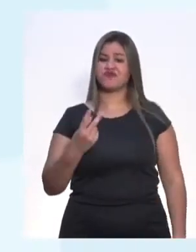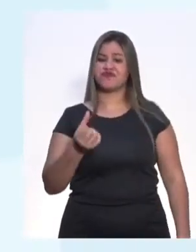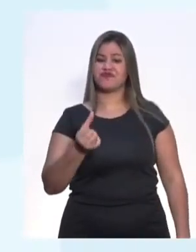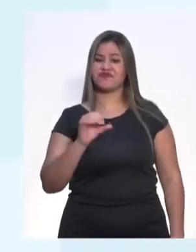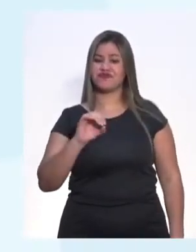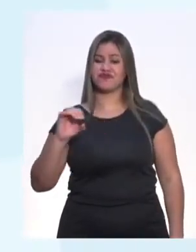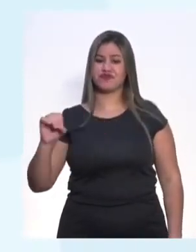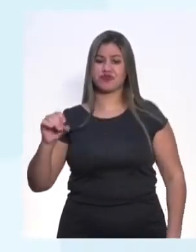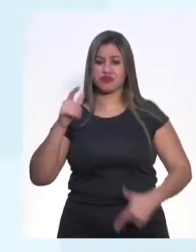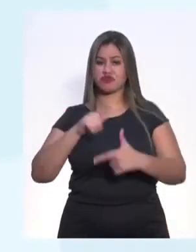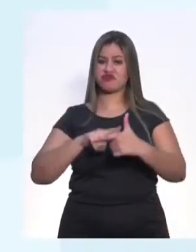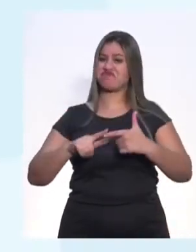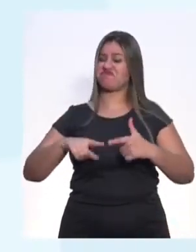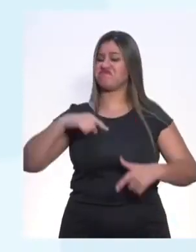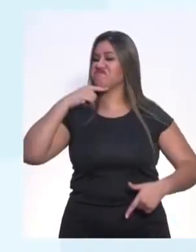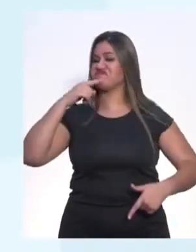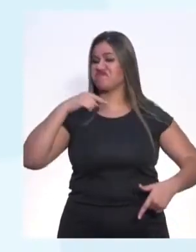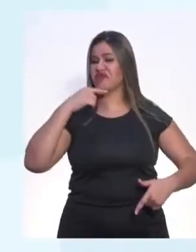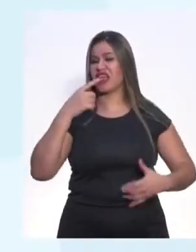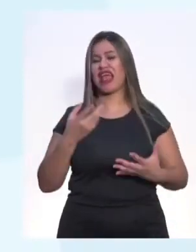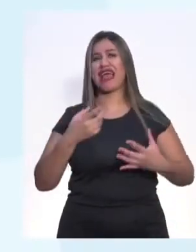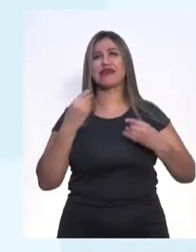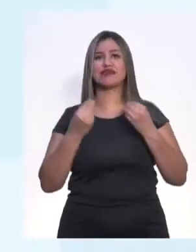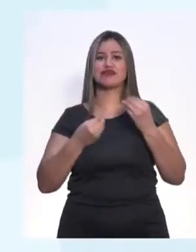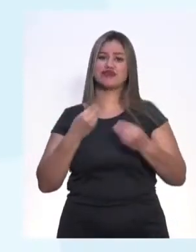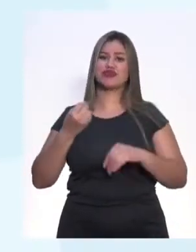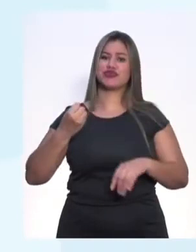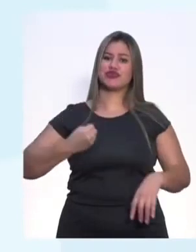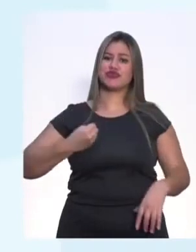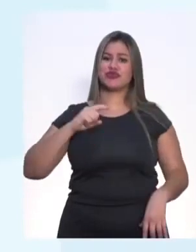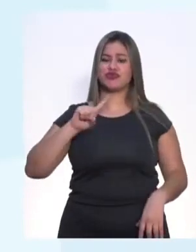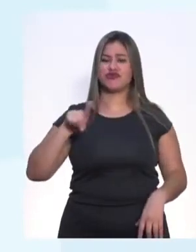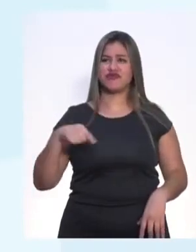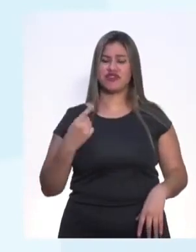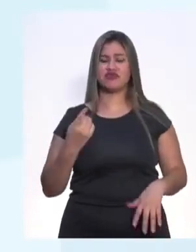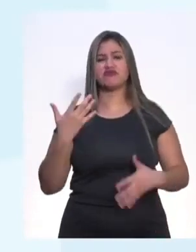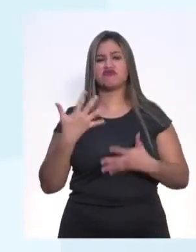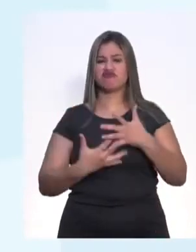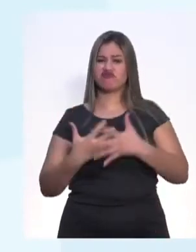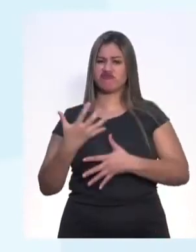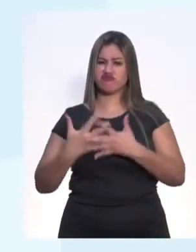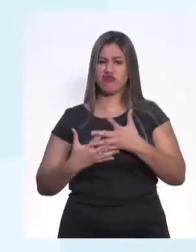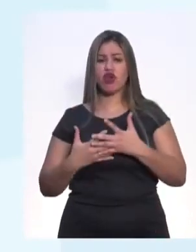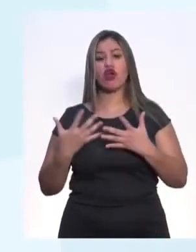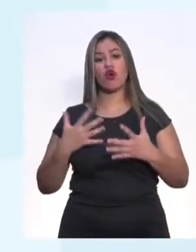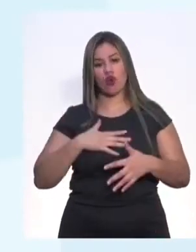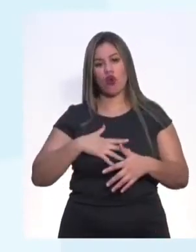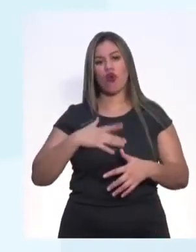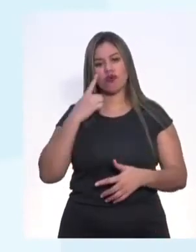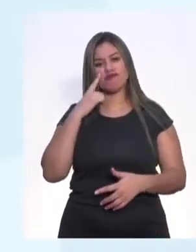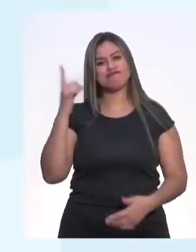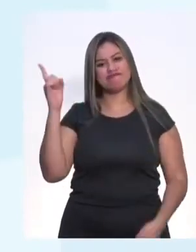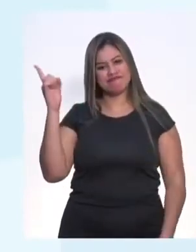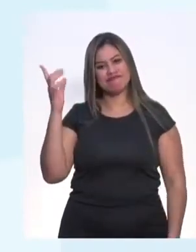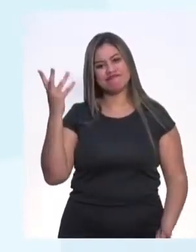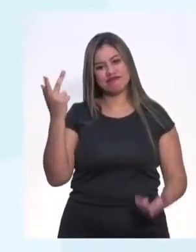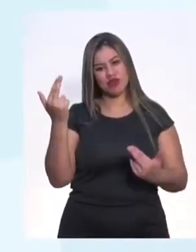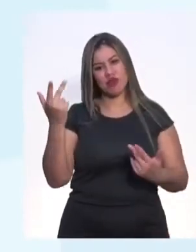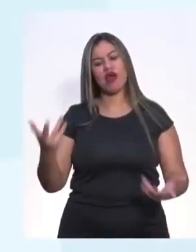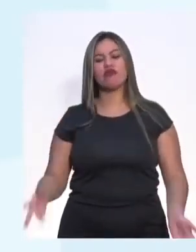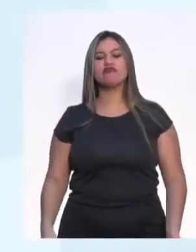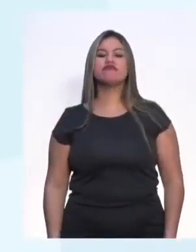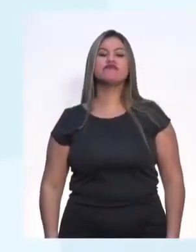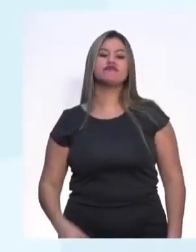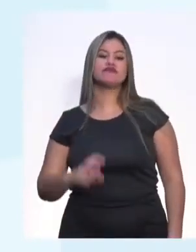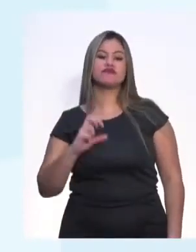2.600 pelo 520, daria um número com vírgula e ia me complicar um pouco. Então, eu gosto de fazer passo a passo, ok? 520